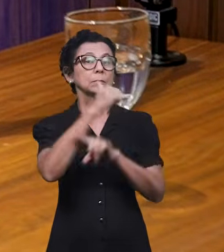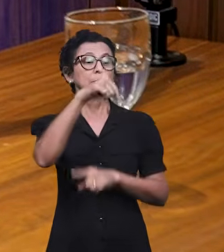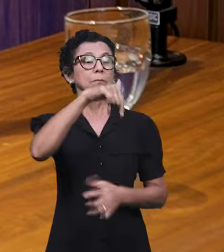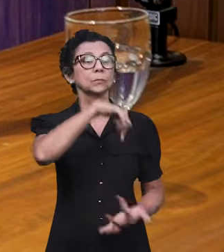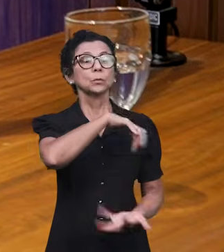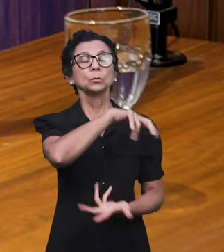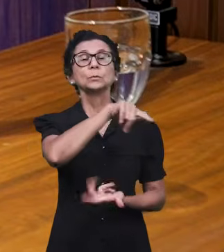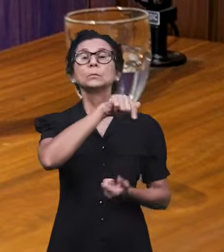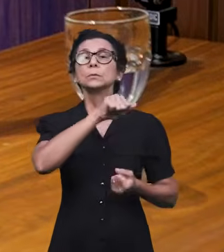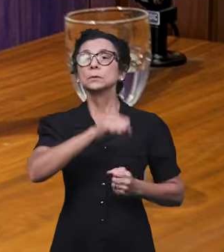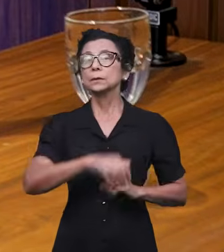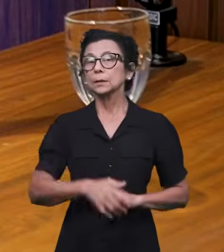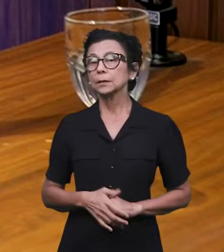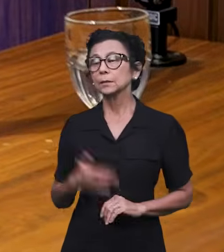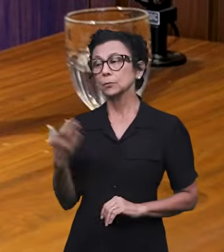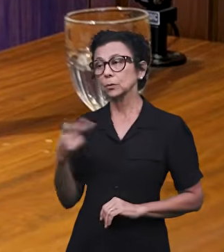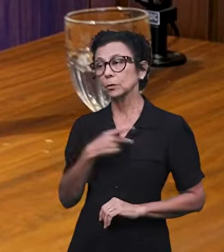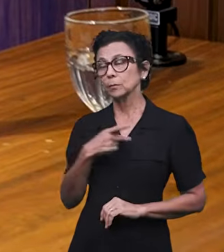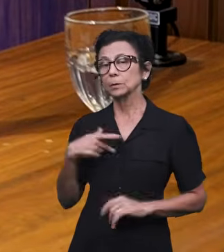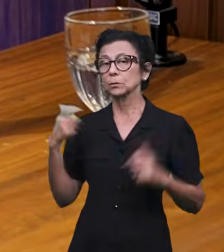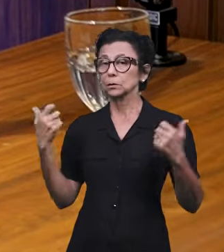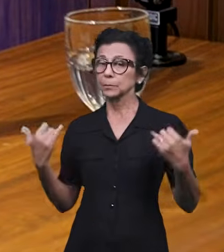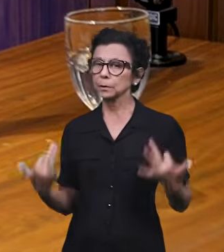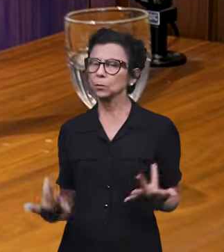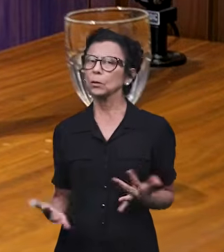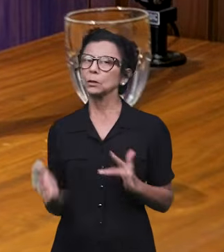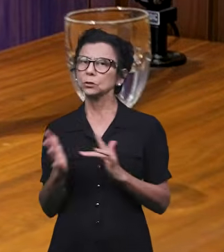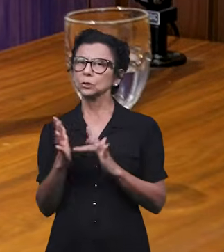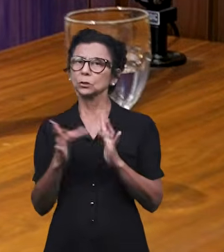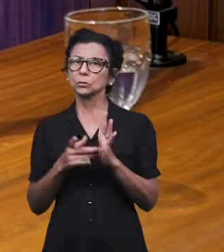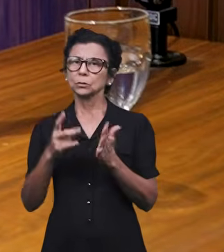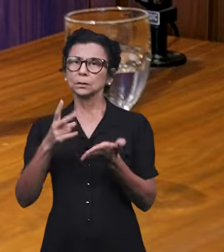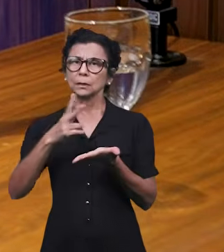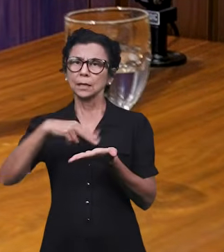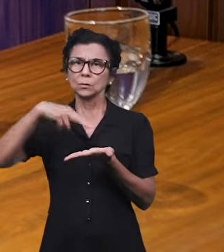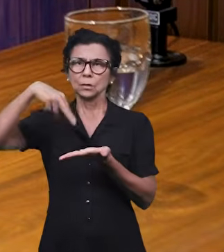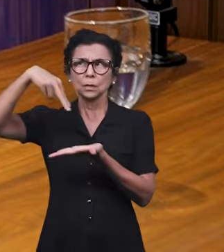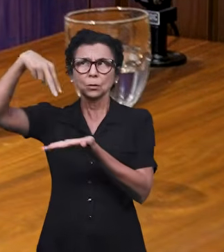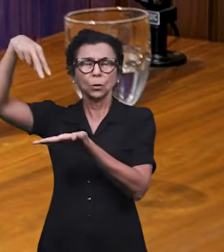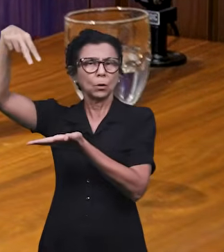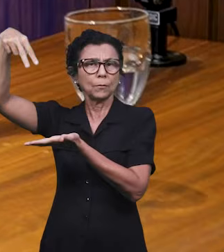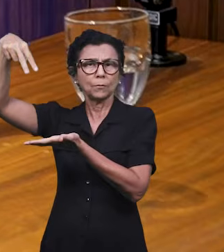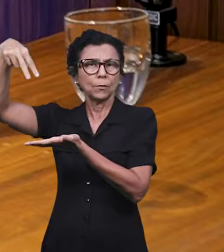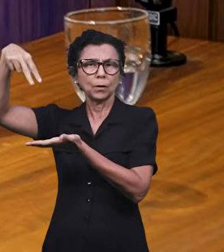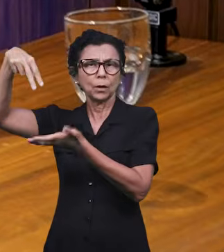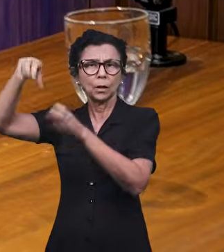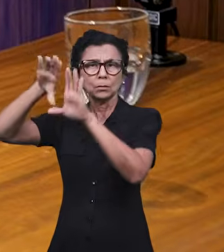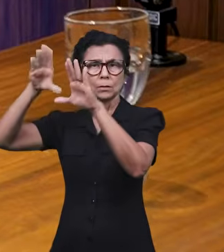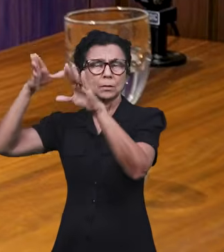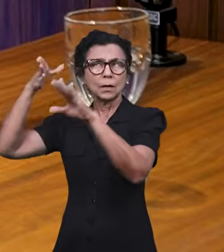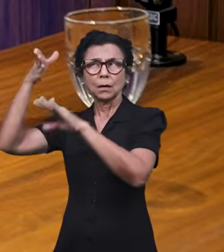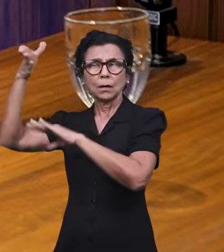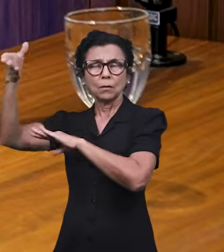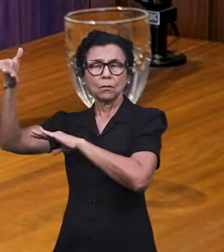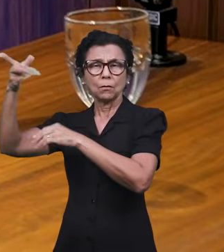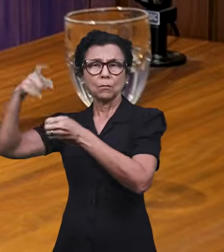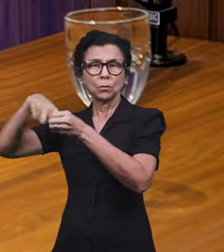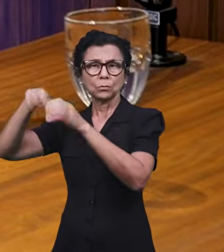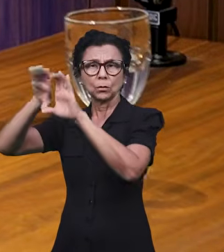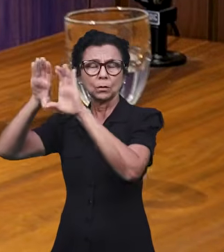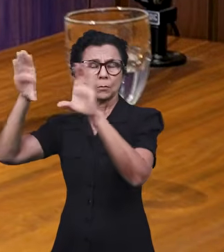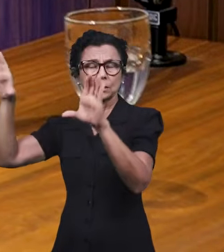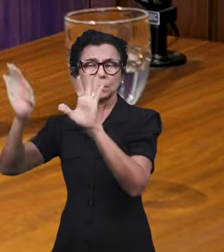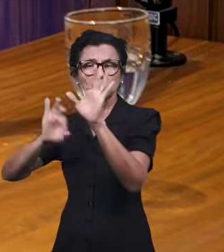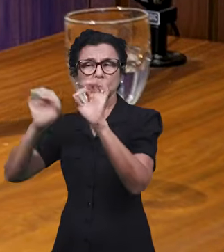né? O projeto é esse que o pastor comentou. Ele foi preparar a morada e ele é apresentado a nós, né? Então isso foi uma